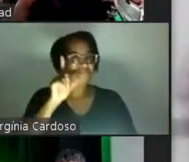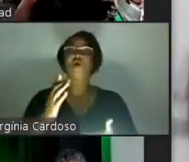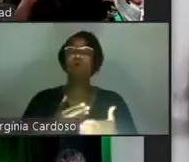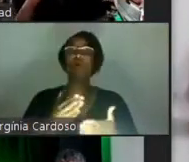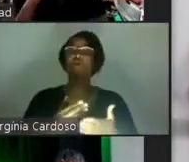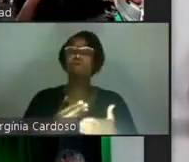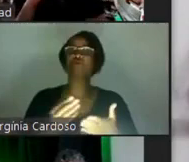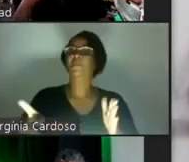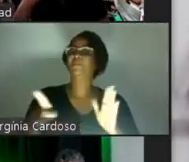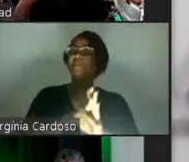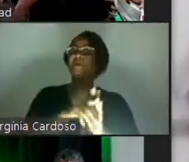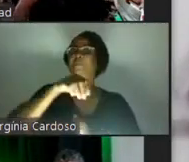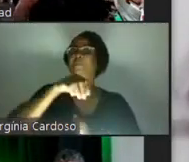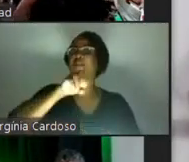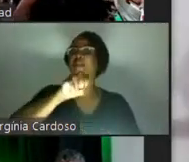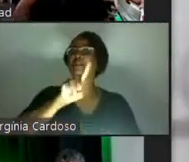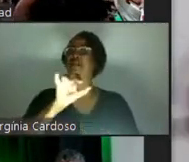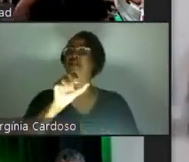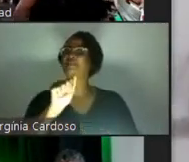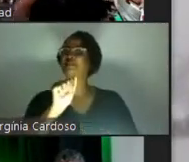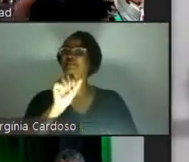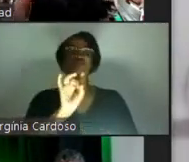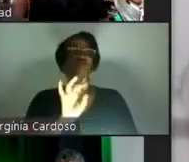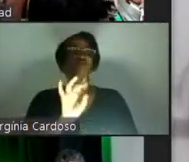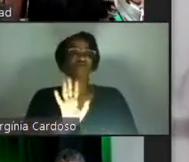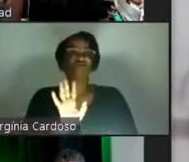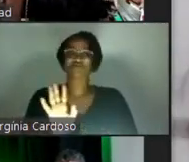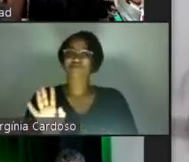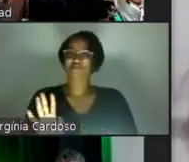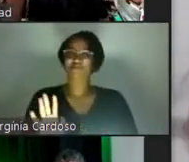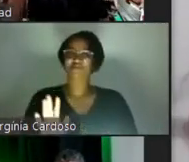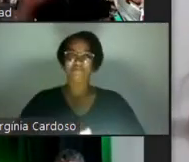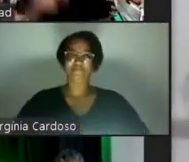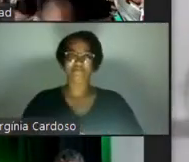Cida. Só isso. Ó!